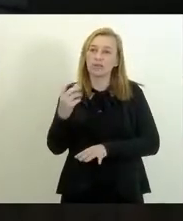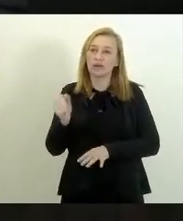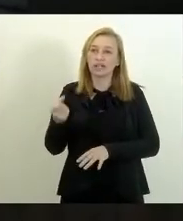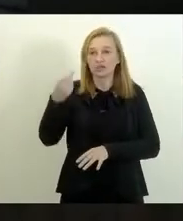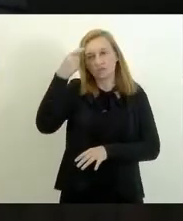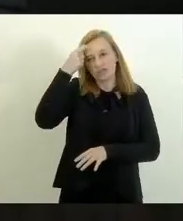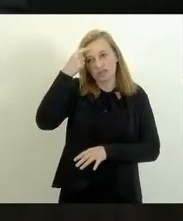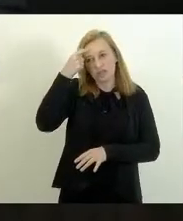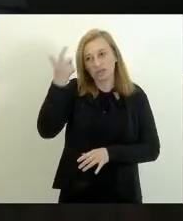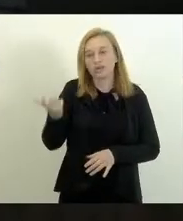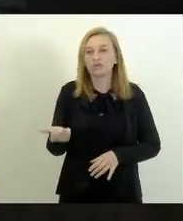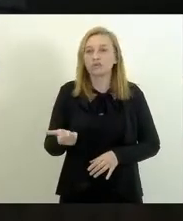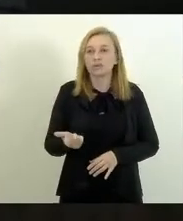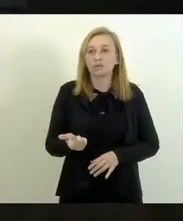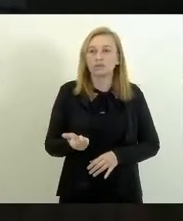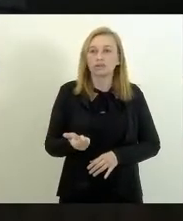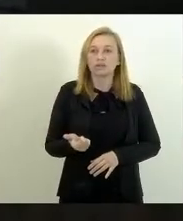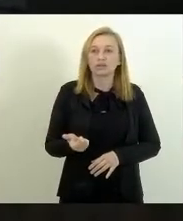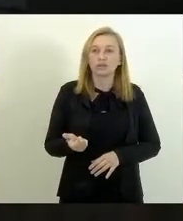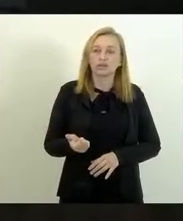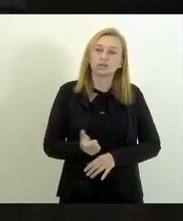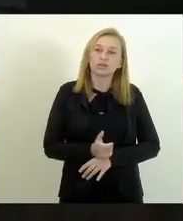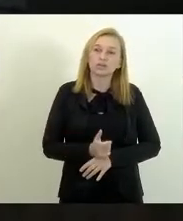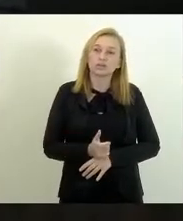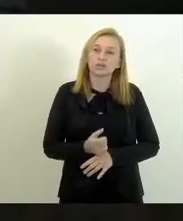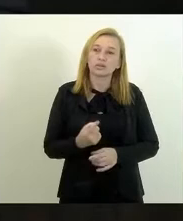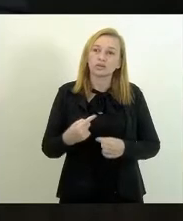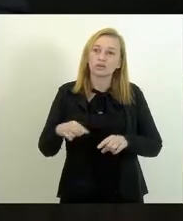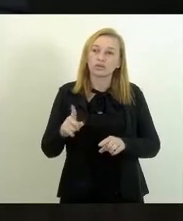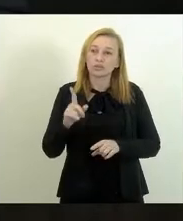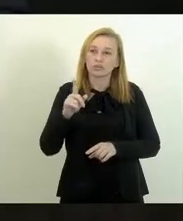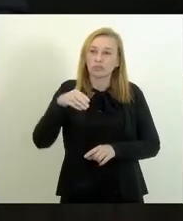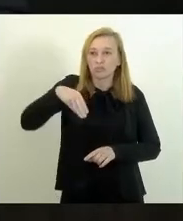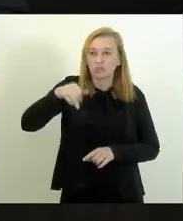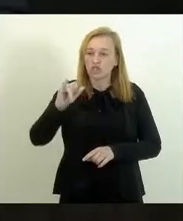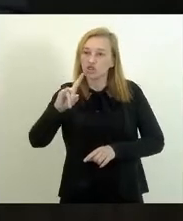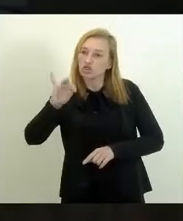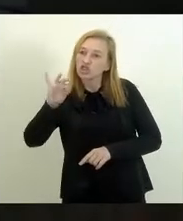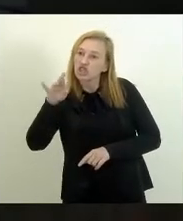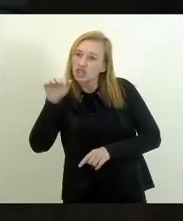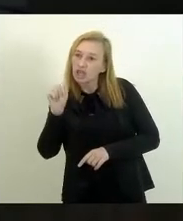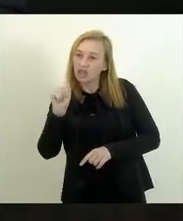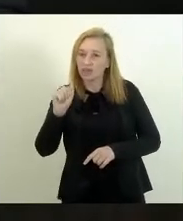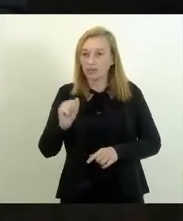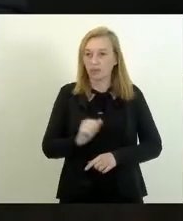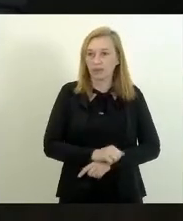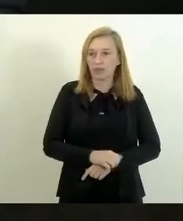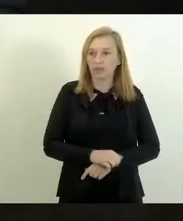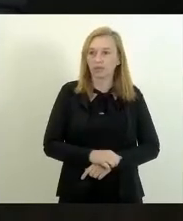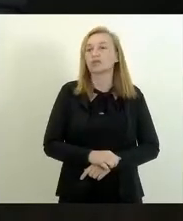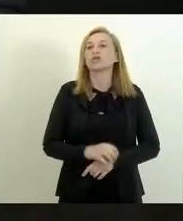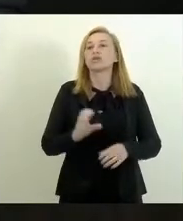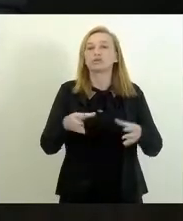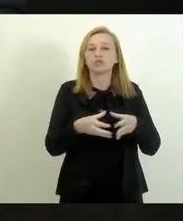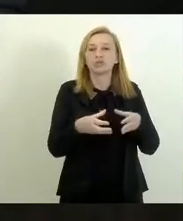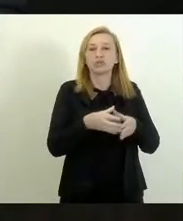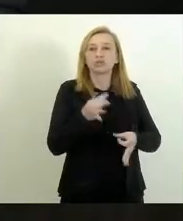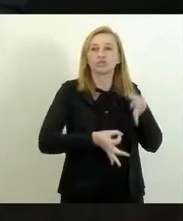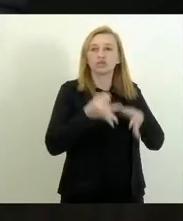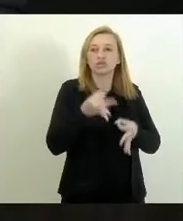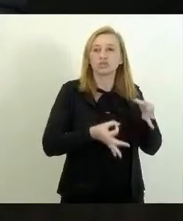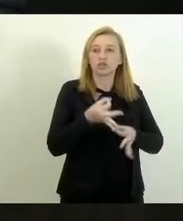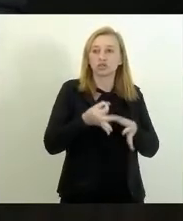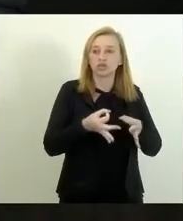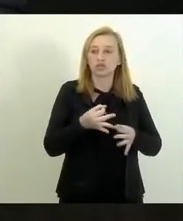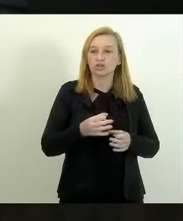orientação, conscientização e combate à misoginia. Pareceres da Comissão de Constituição e Justiça pela juridicidade